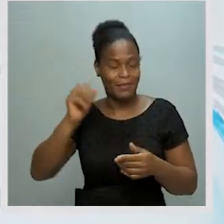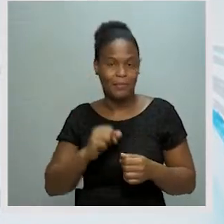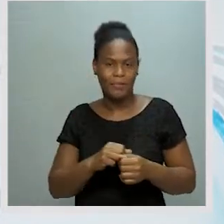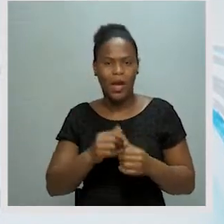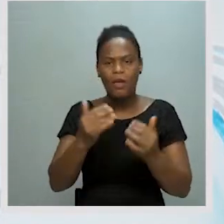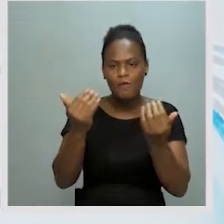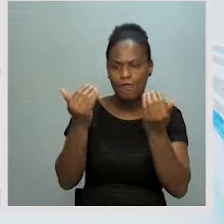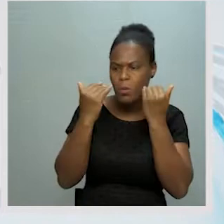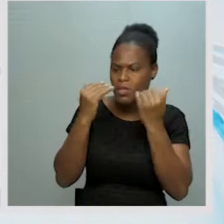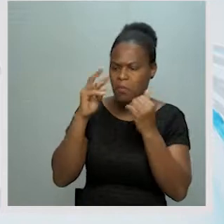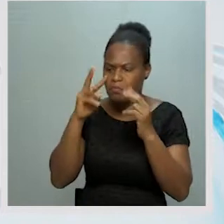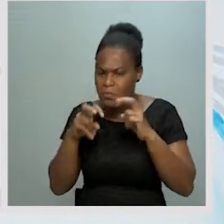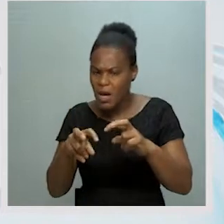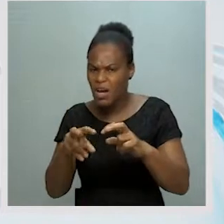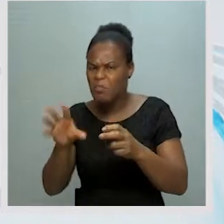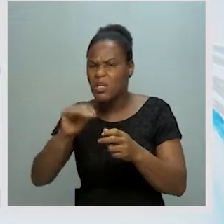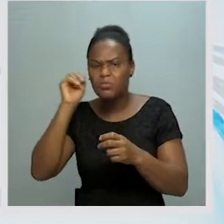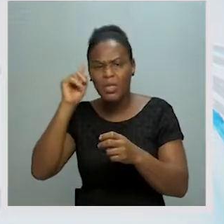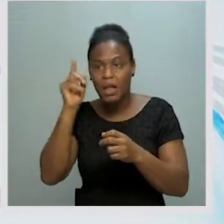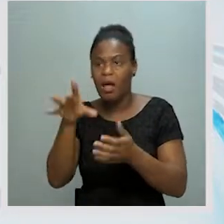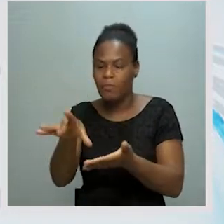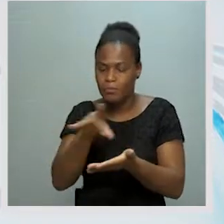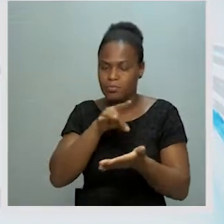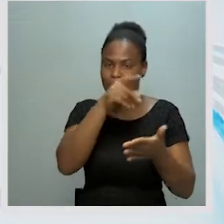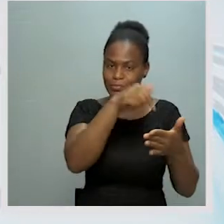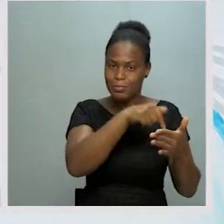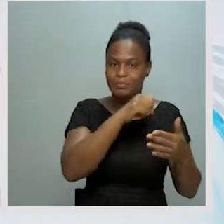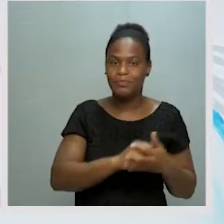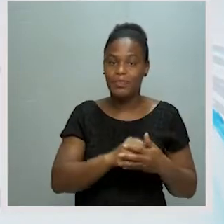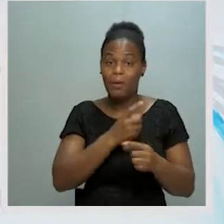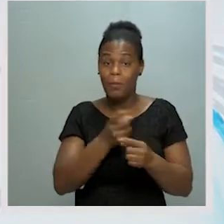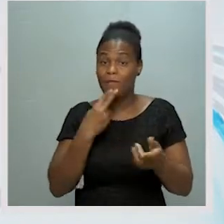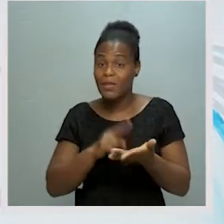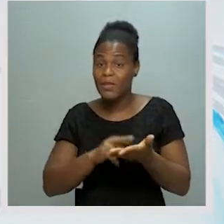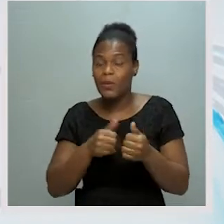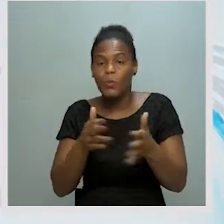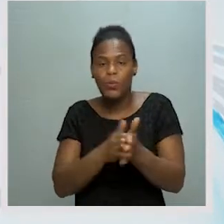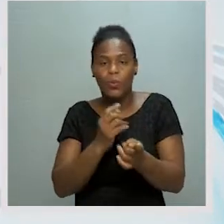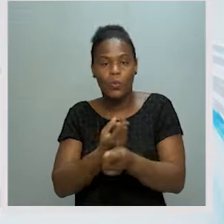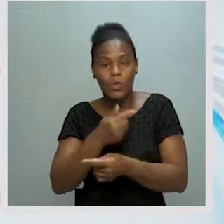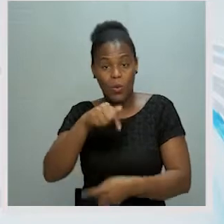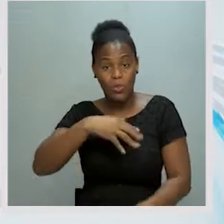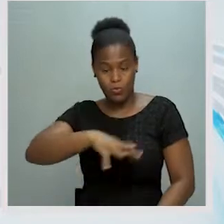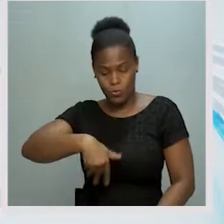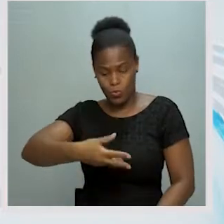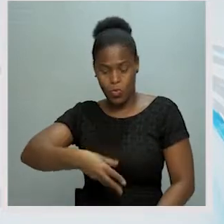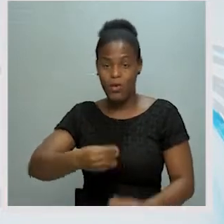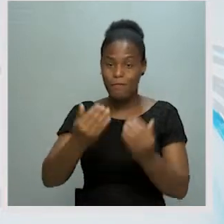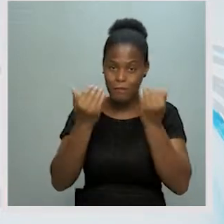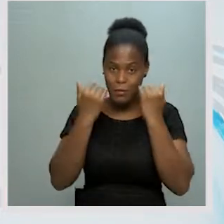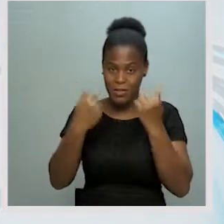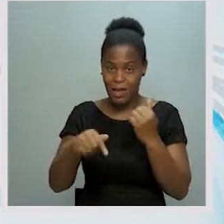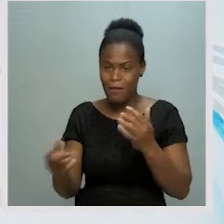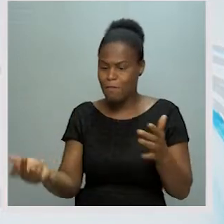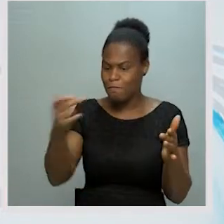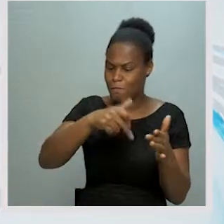Tirar aquelas informações que nos servem, que são úteis. Porque, na verdade, tudo aquilo que nós temos hoje no mundo das informações que